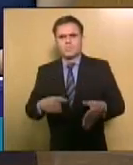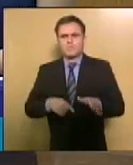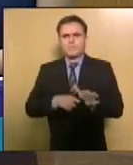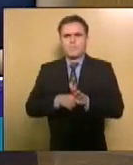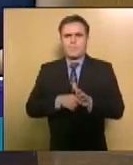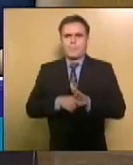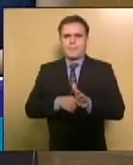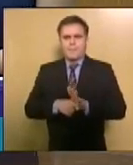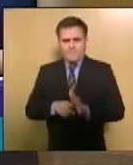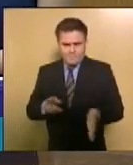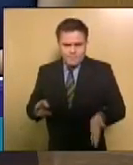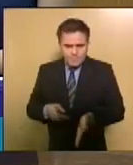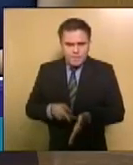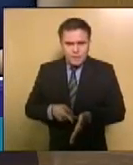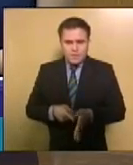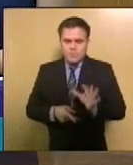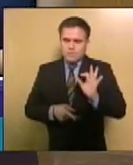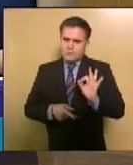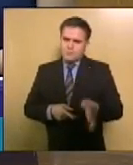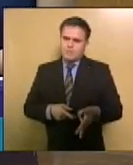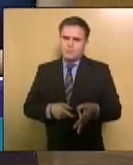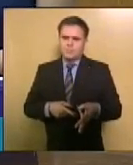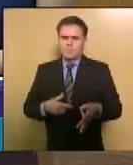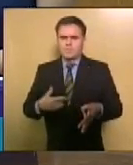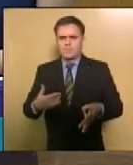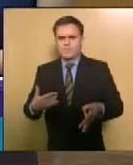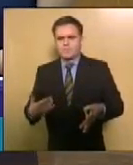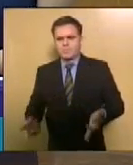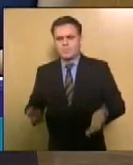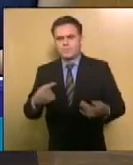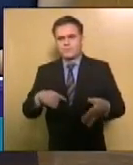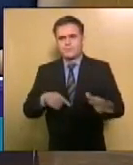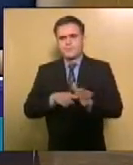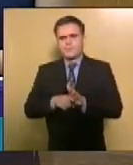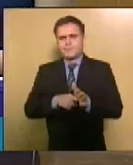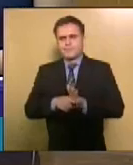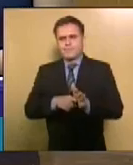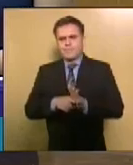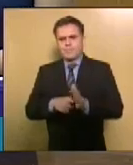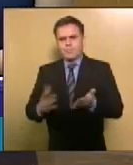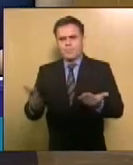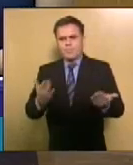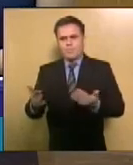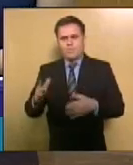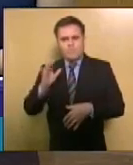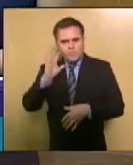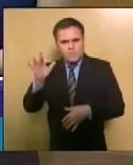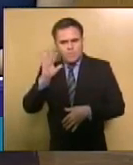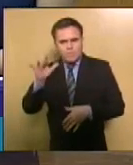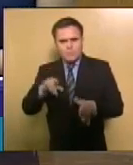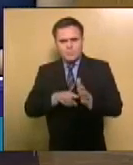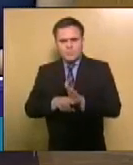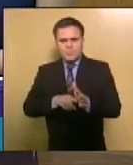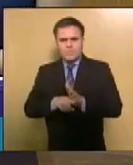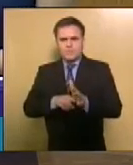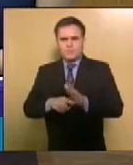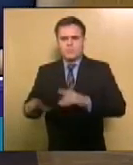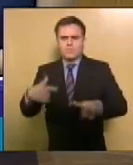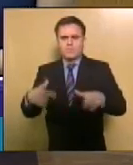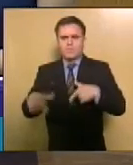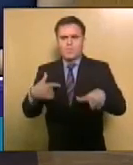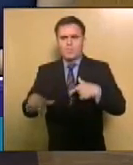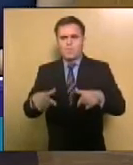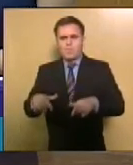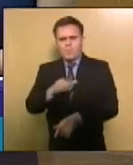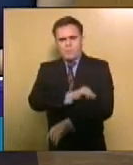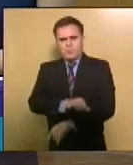digamos para saber se existe algum fundo de verdade nisso e Fomos olhar Então a partir de teorias a partir de medições fizemos um trabalho no